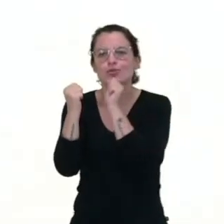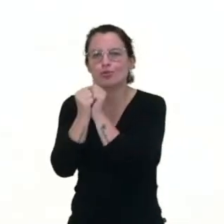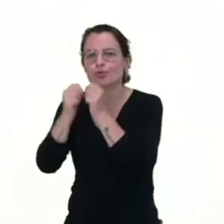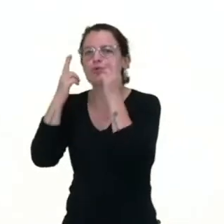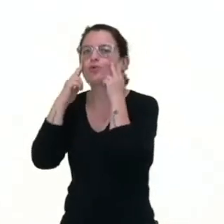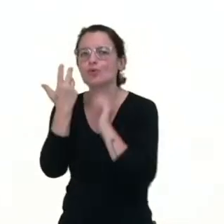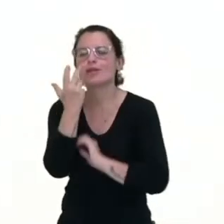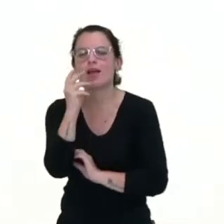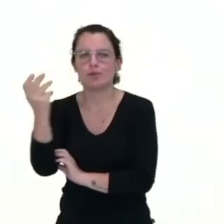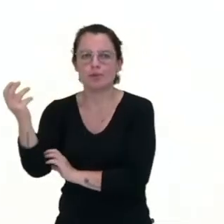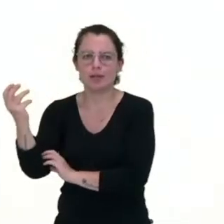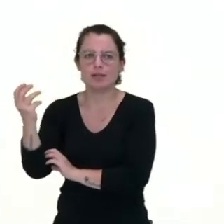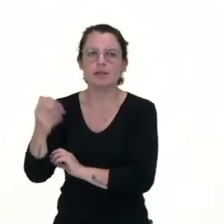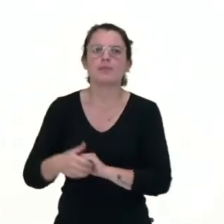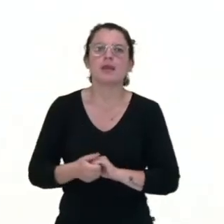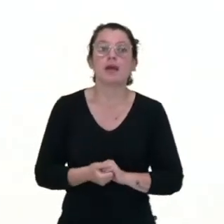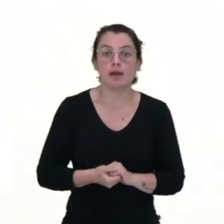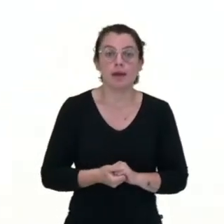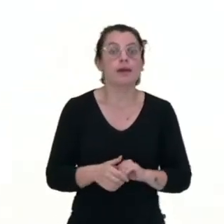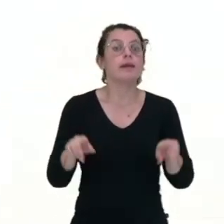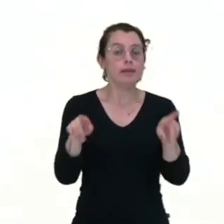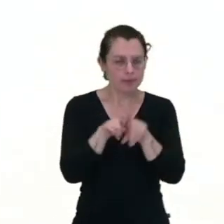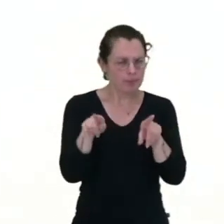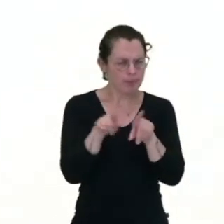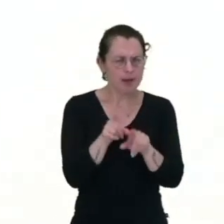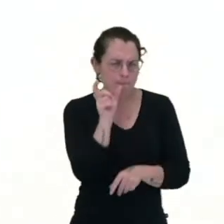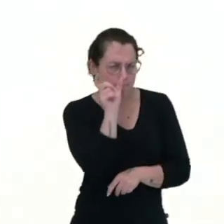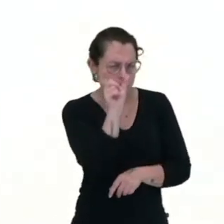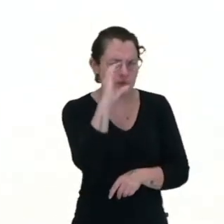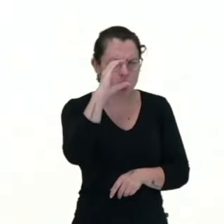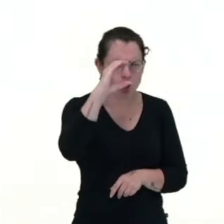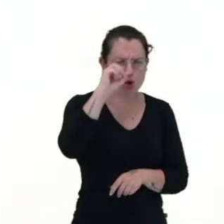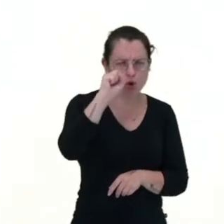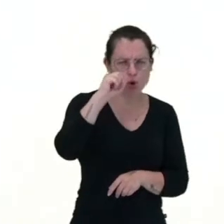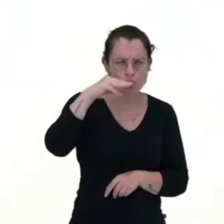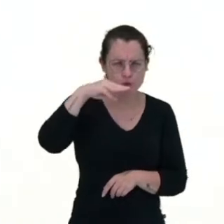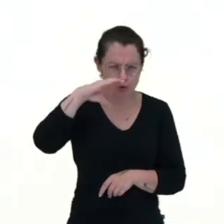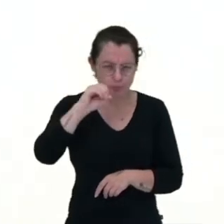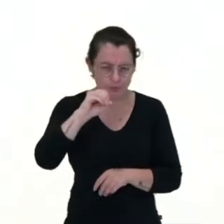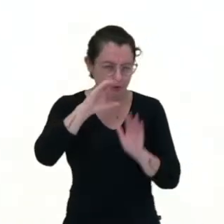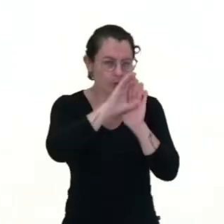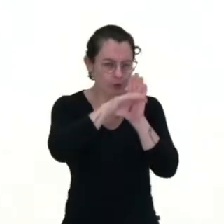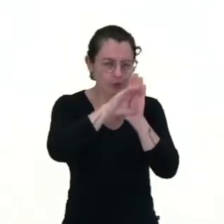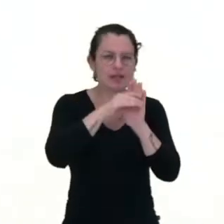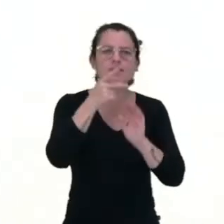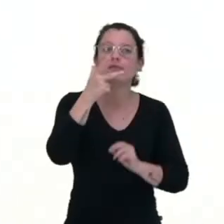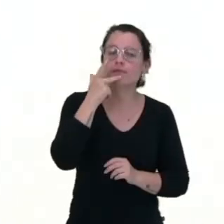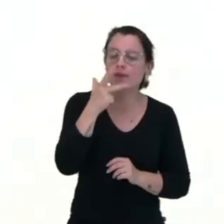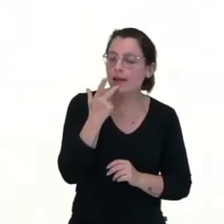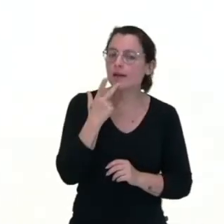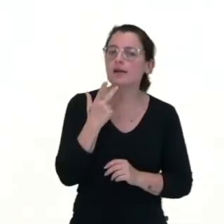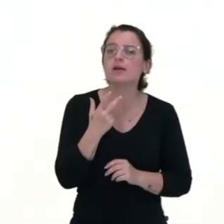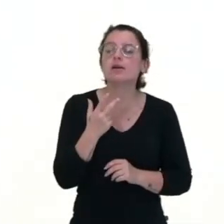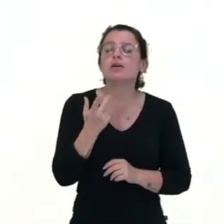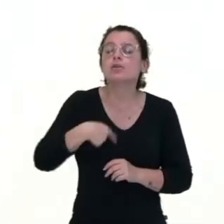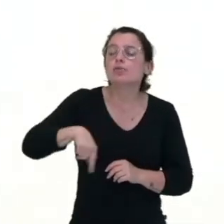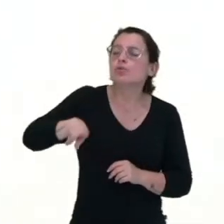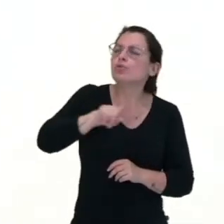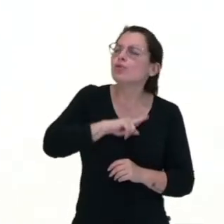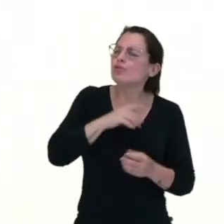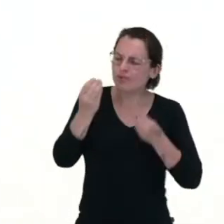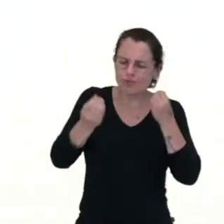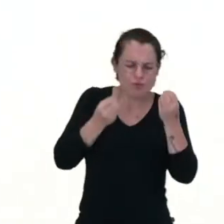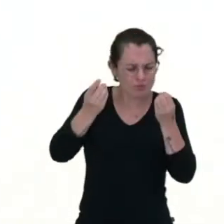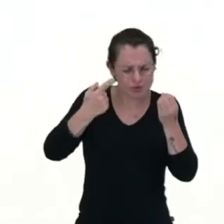essa relação da sociedade com a natureza, como o homem se enxerga perante a natureza, como esse grupo, esse povo,